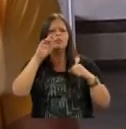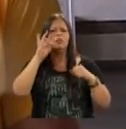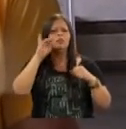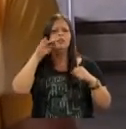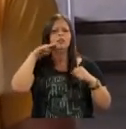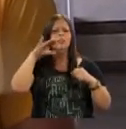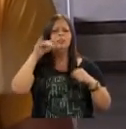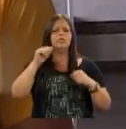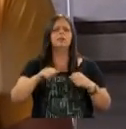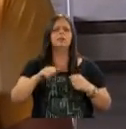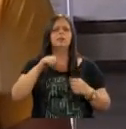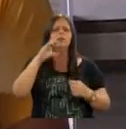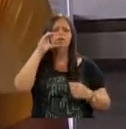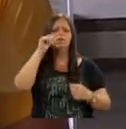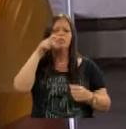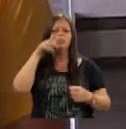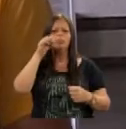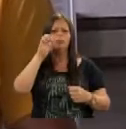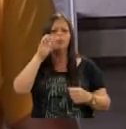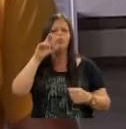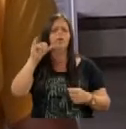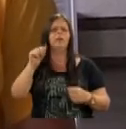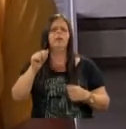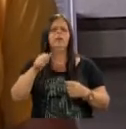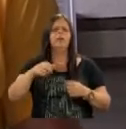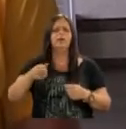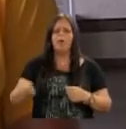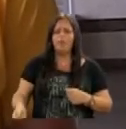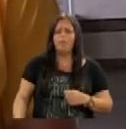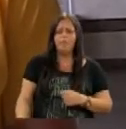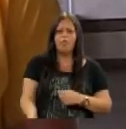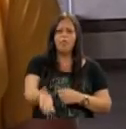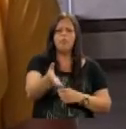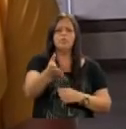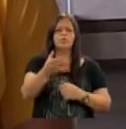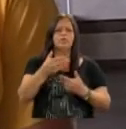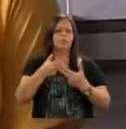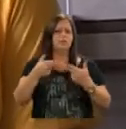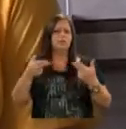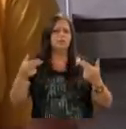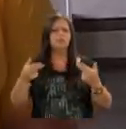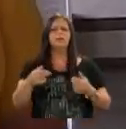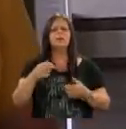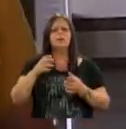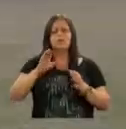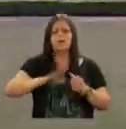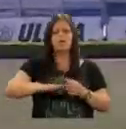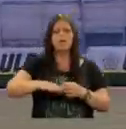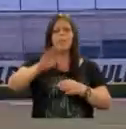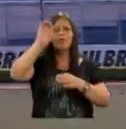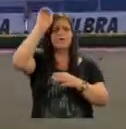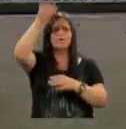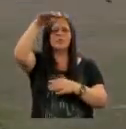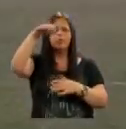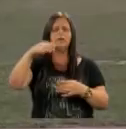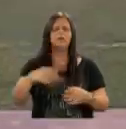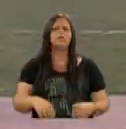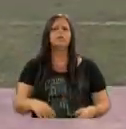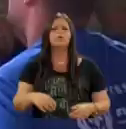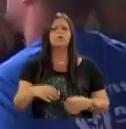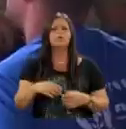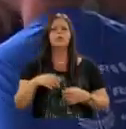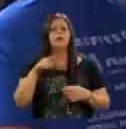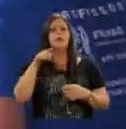capoeira atletismo natação bocha paraolímpica duas basquete handebol as modalidades